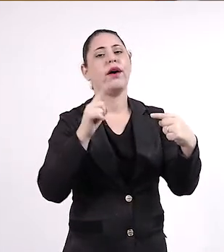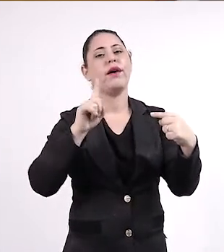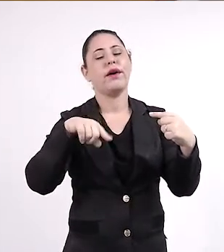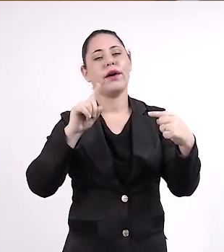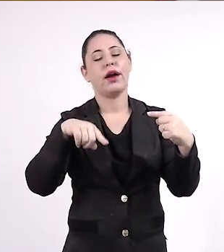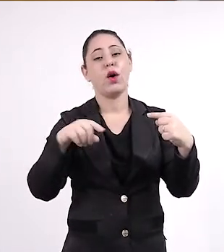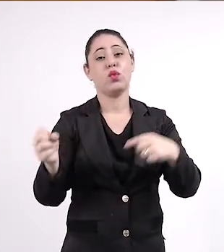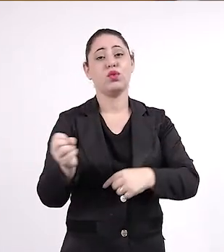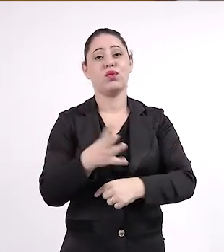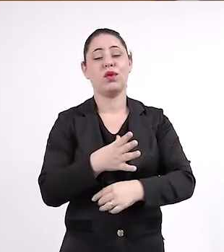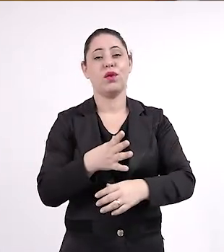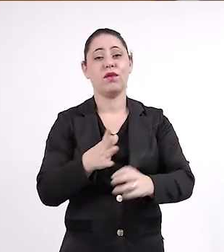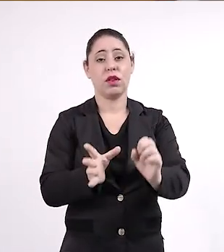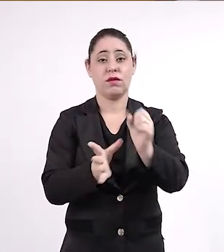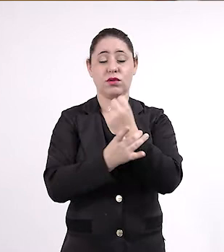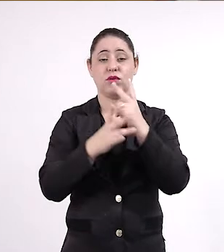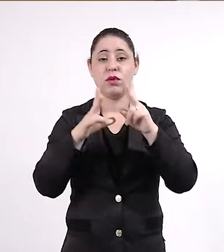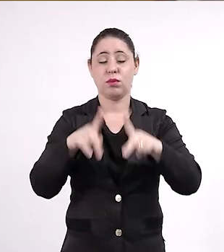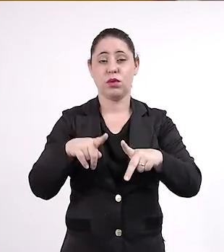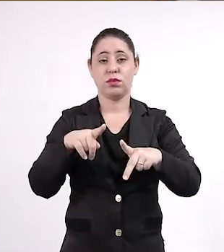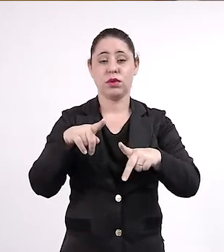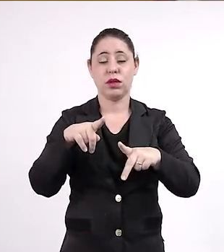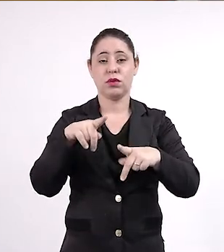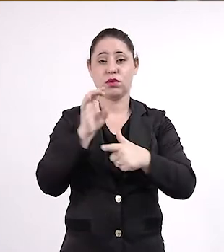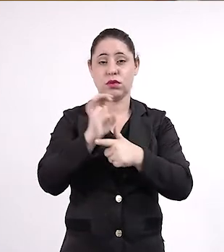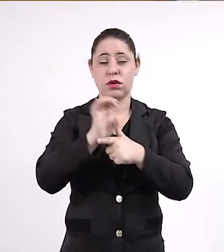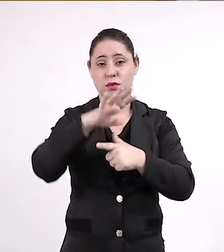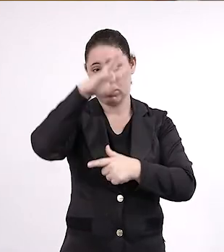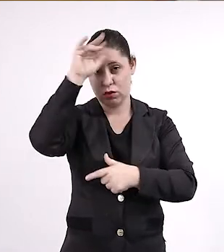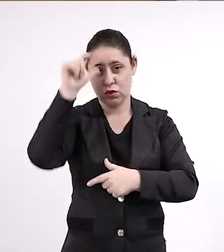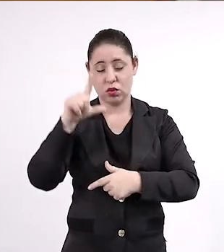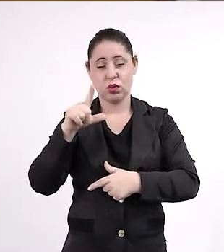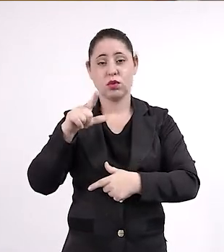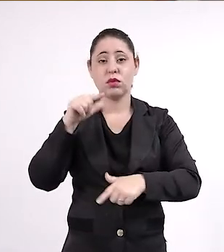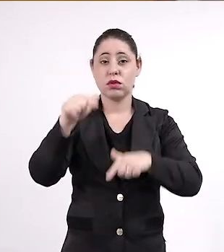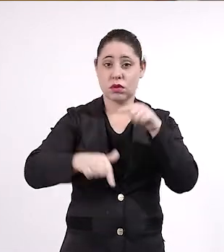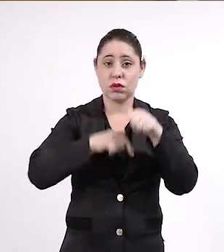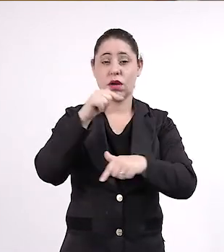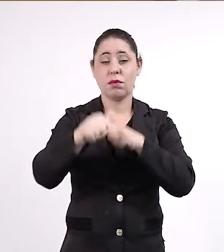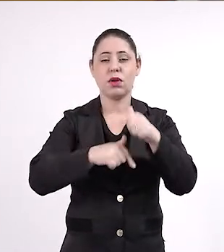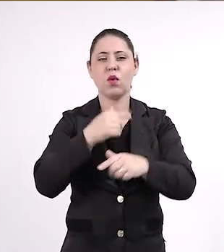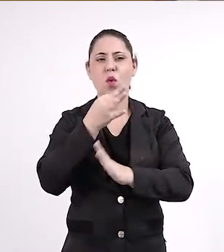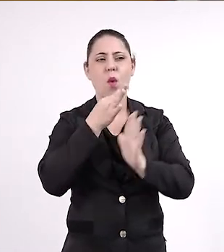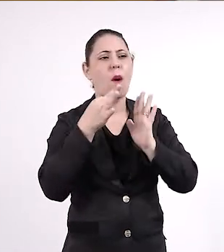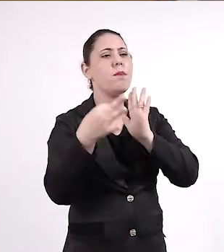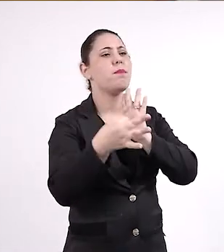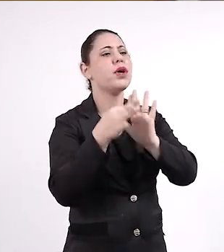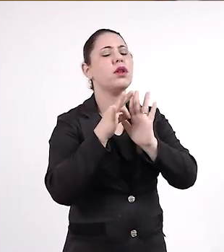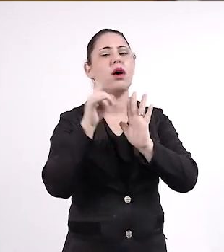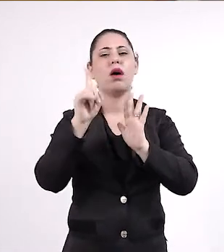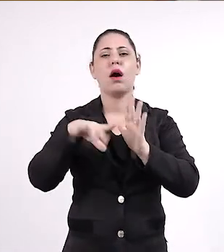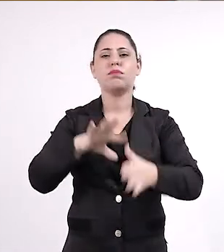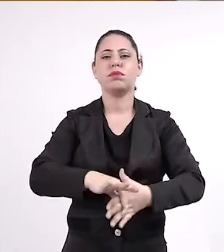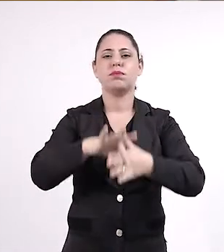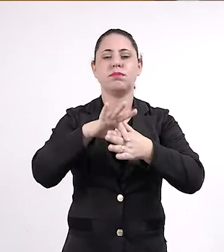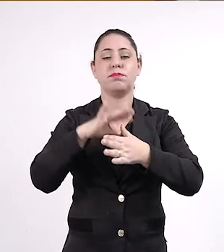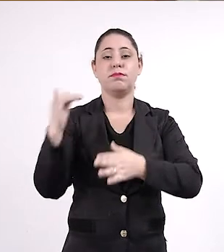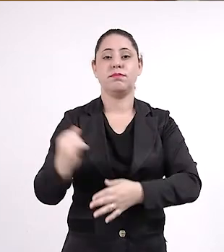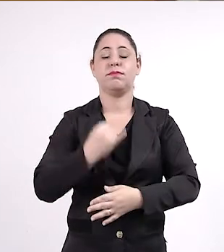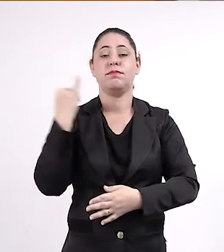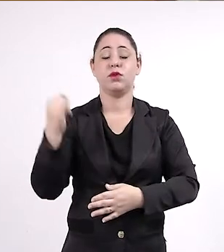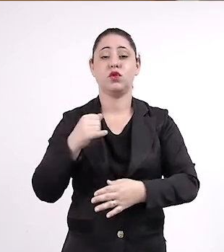que é a novidade que a Defensoria de Mato Grosso do Sul trabalhou. Na sua opinião, qual que é a